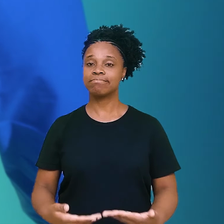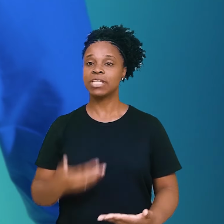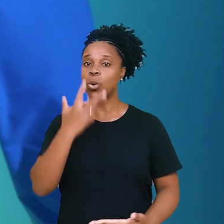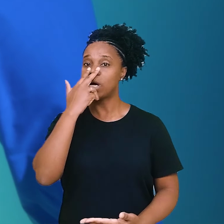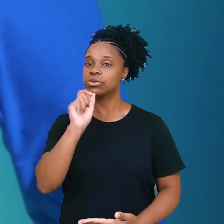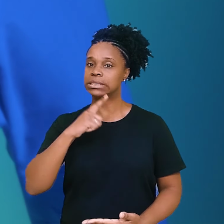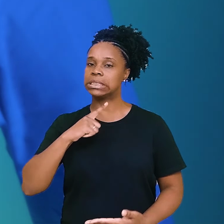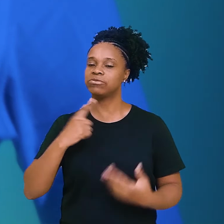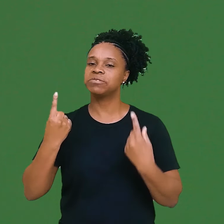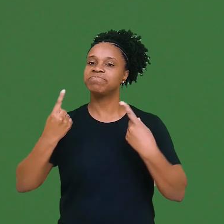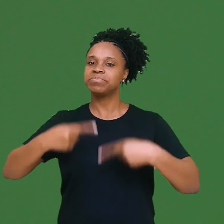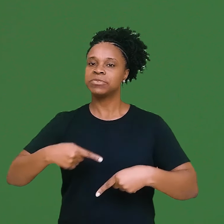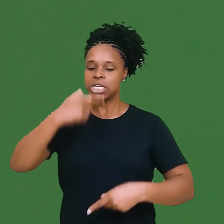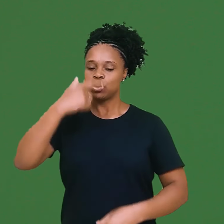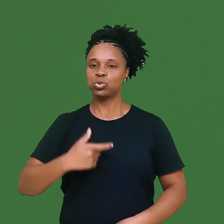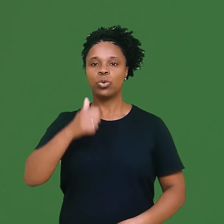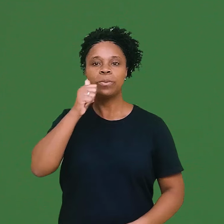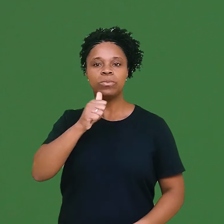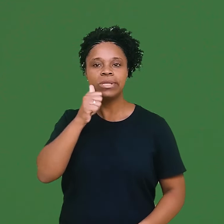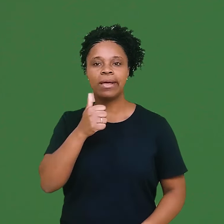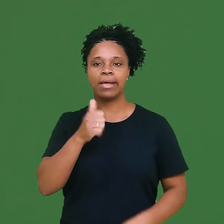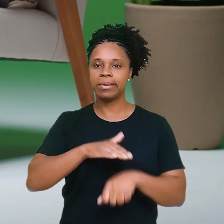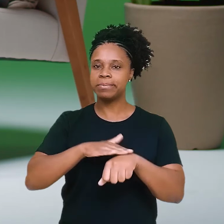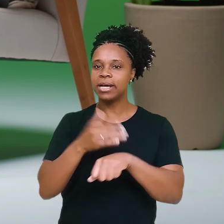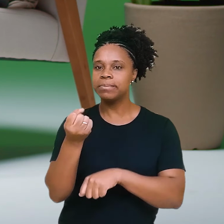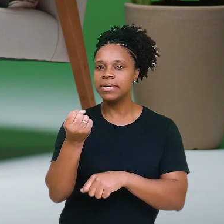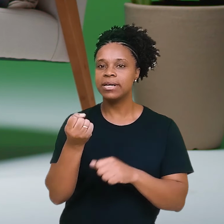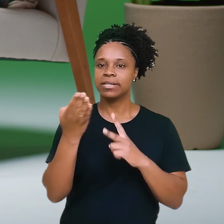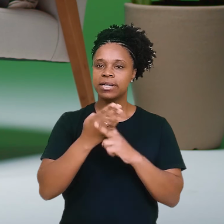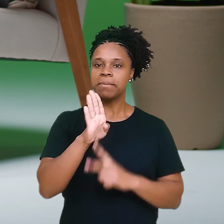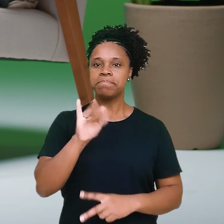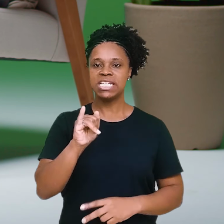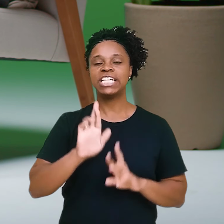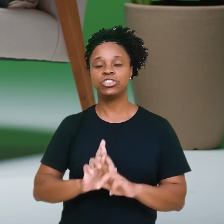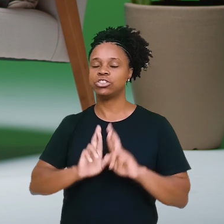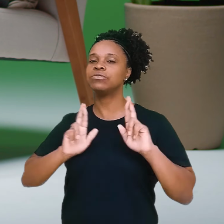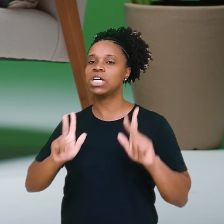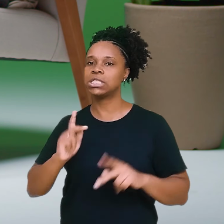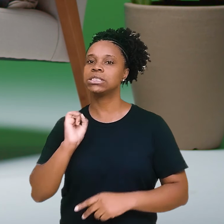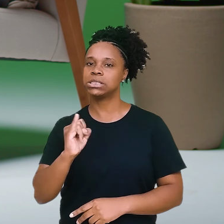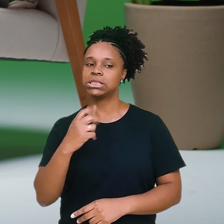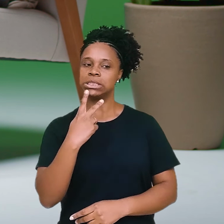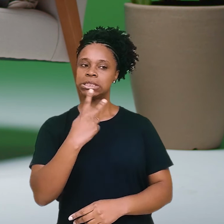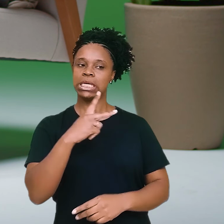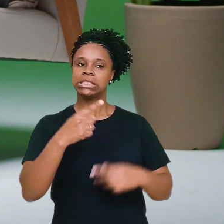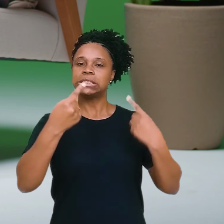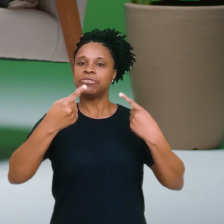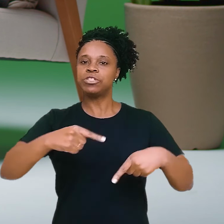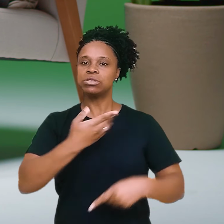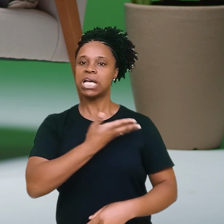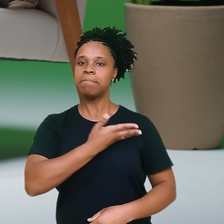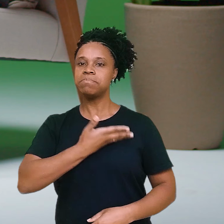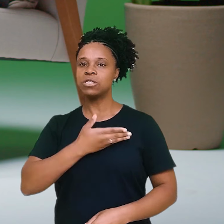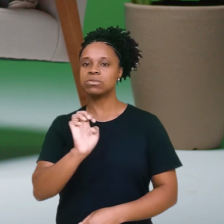Acho que os desafios para mim, enquanto mulher branca e bissexual, é muito diferente, por exemplo, dos desafios que